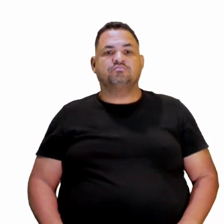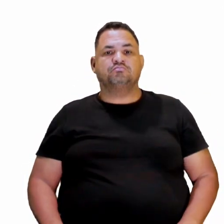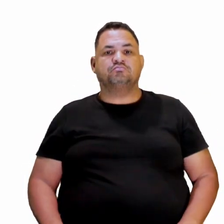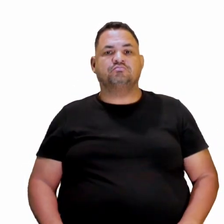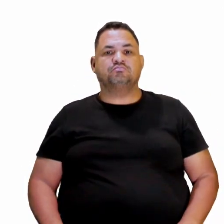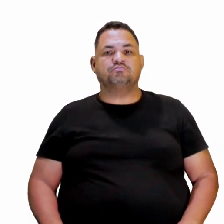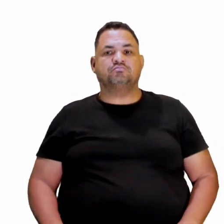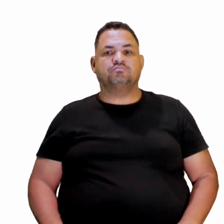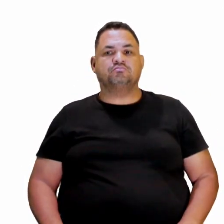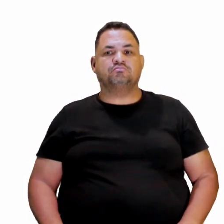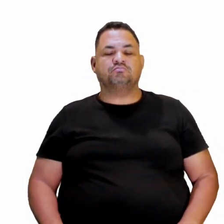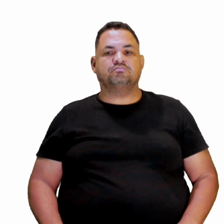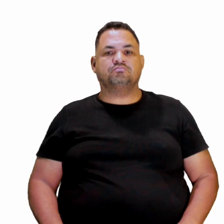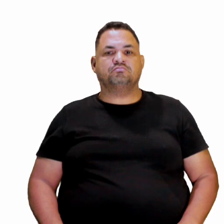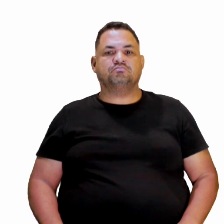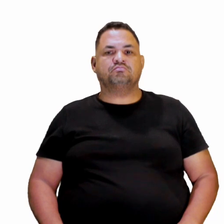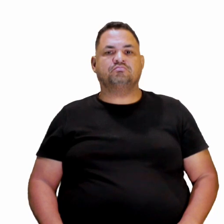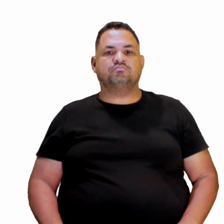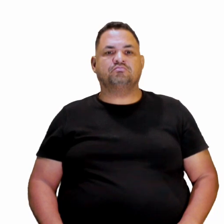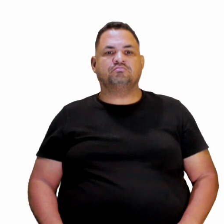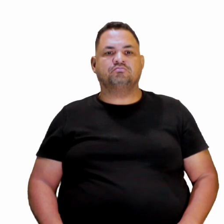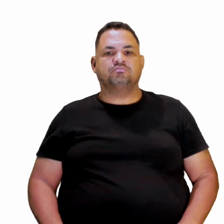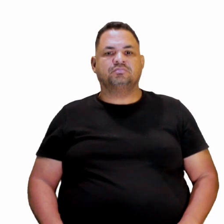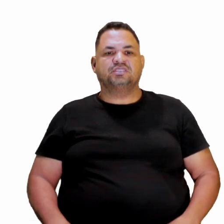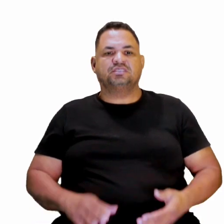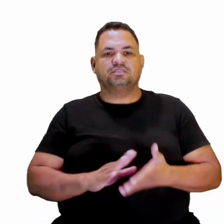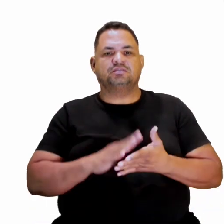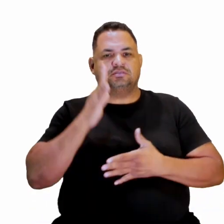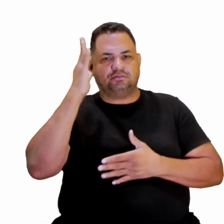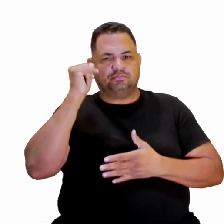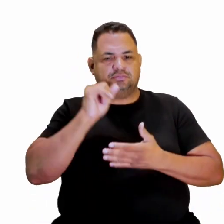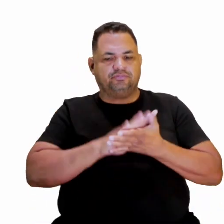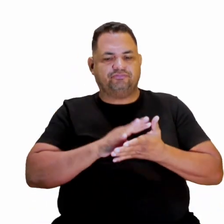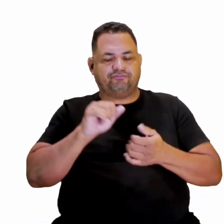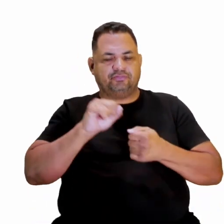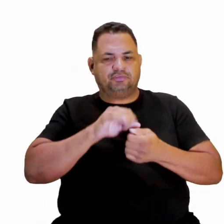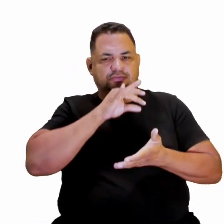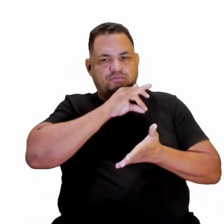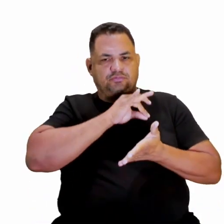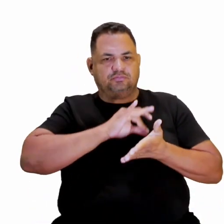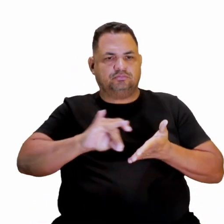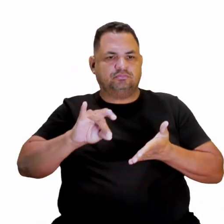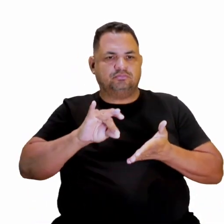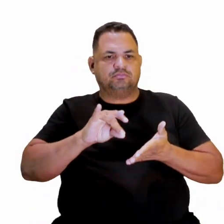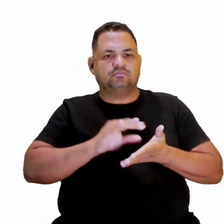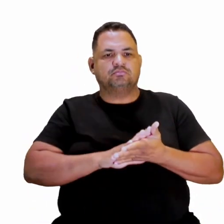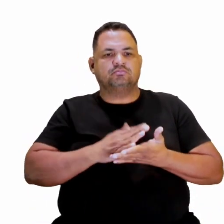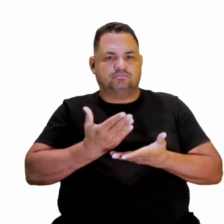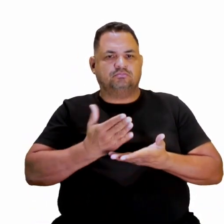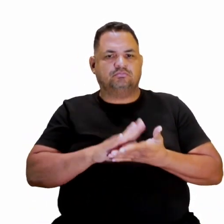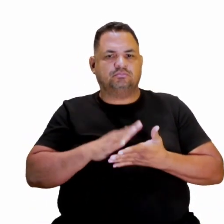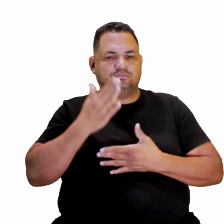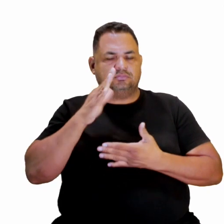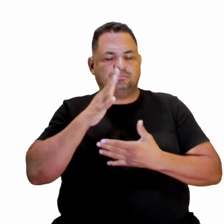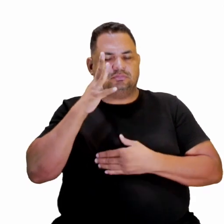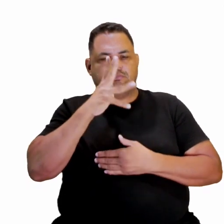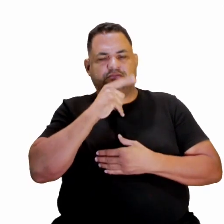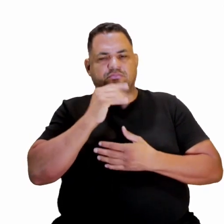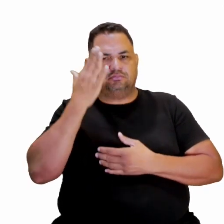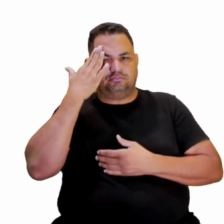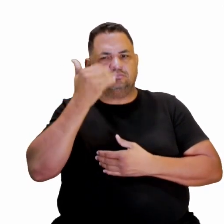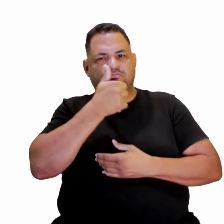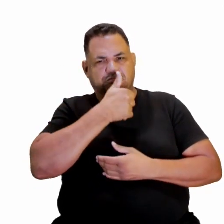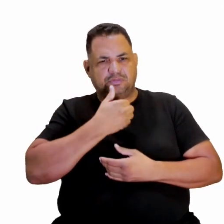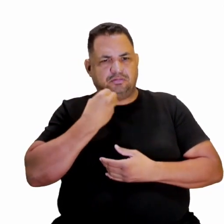ele tinha certeza que iria fazer sua matrícula, B, demorou muito para ele entender que valeu a pena, C,